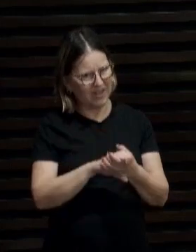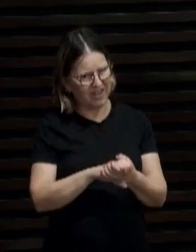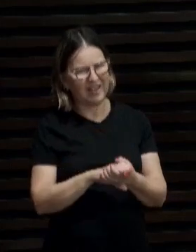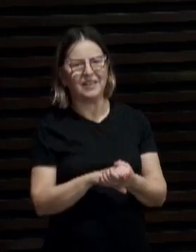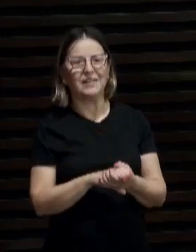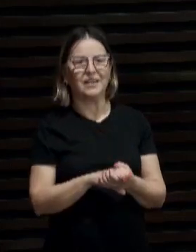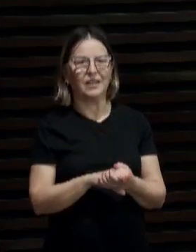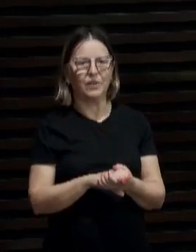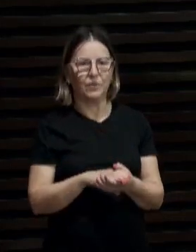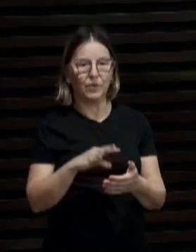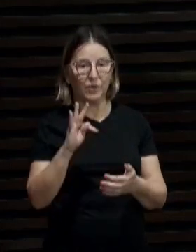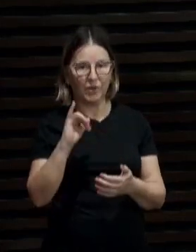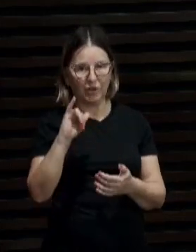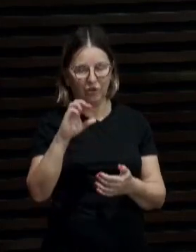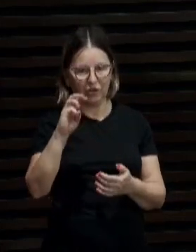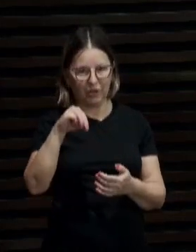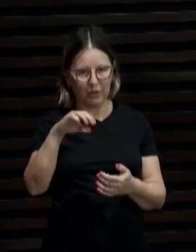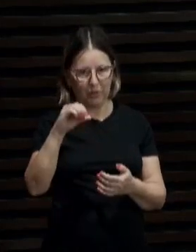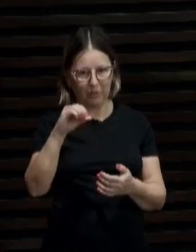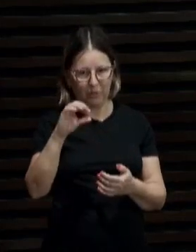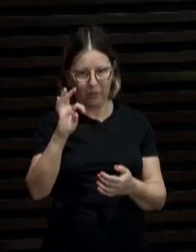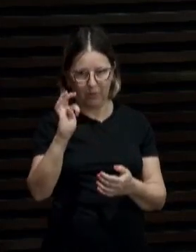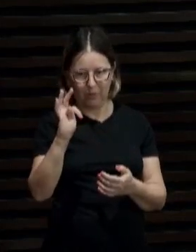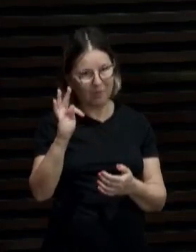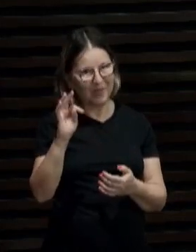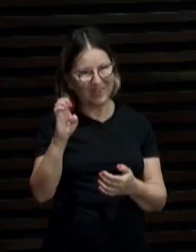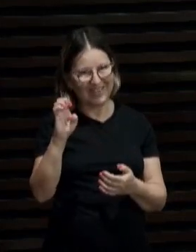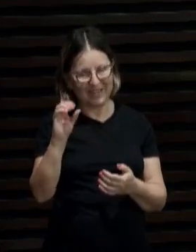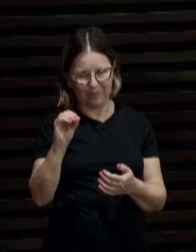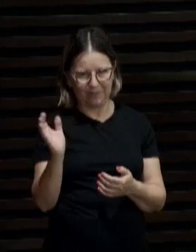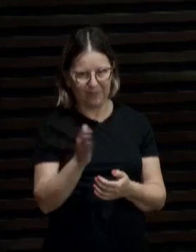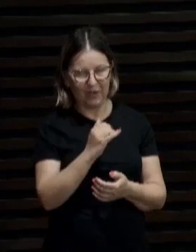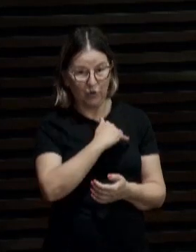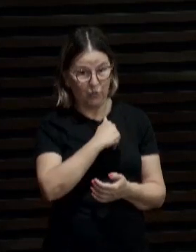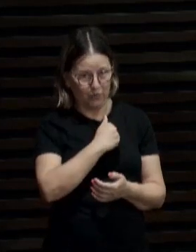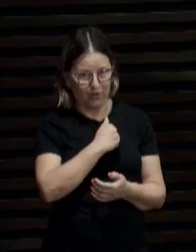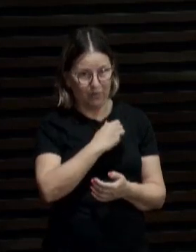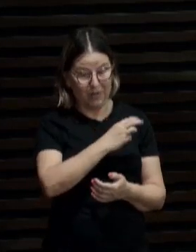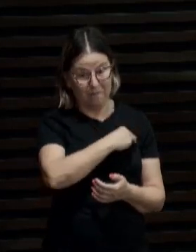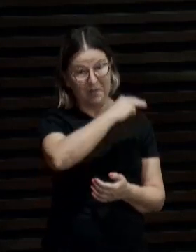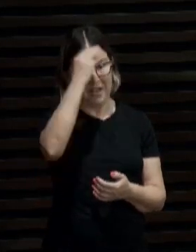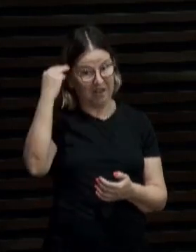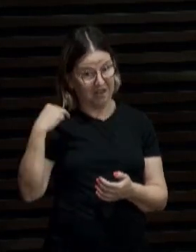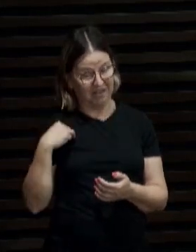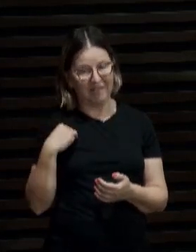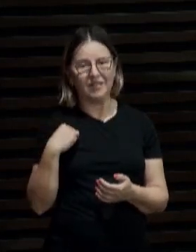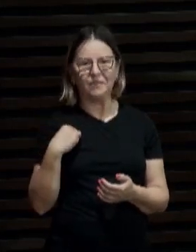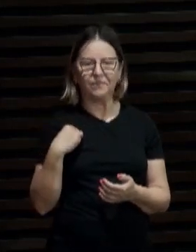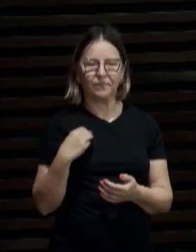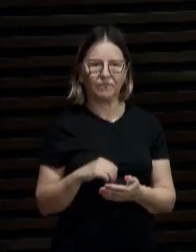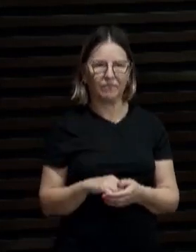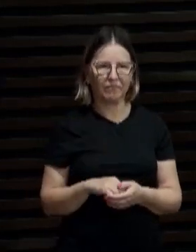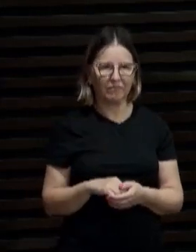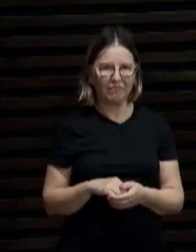a própria Maria, mãe do Senhor Jesus, era certamente muito bem evangelizada e discipulada. Quem já teve a oportunidade